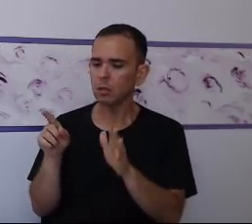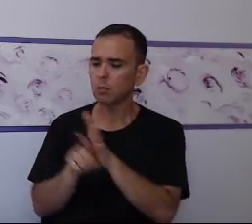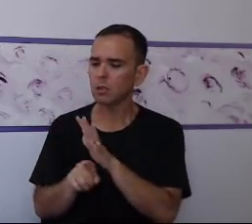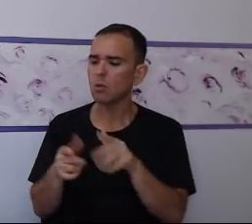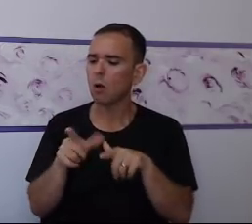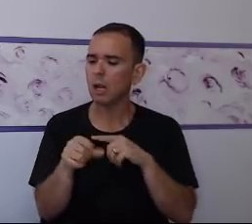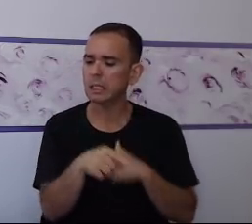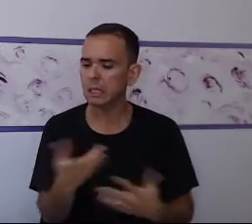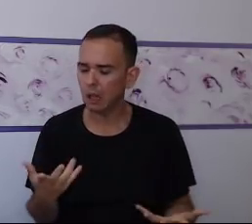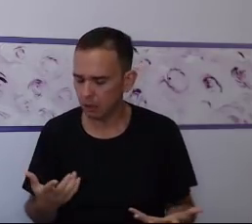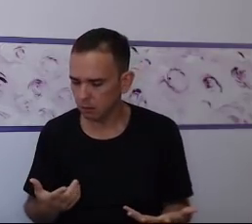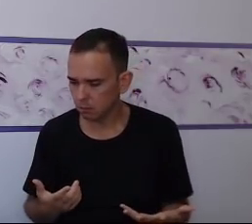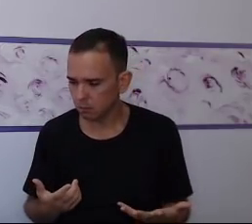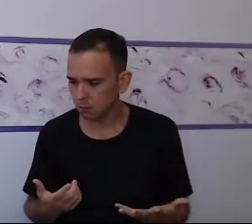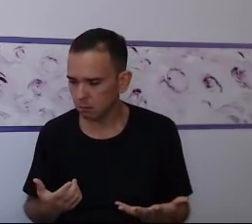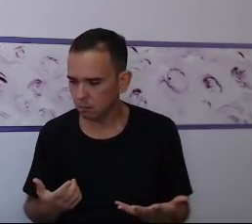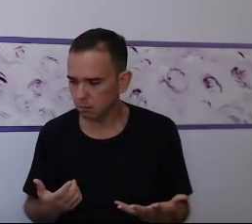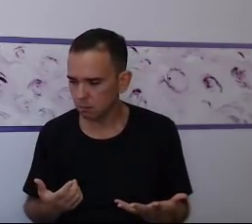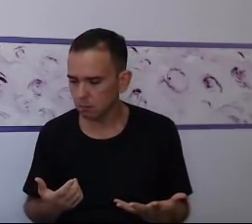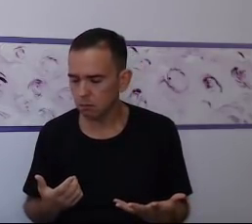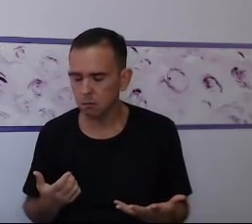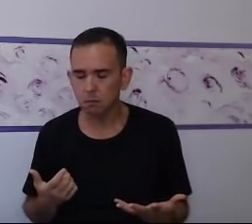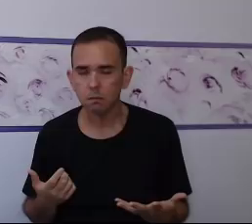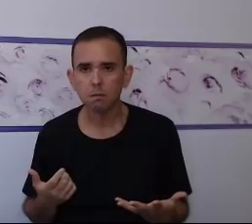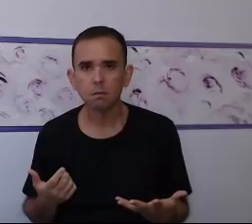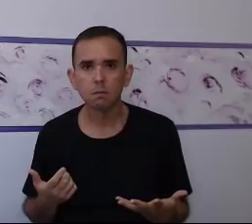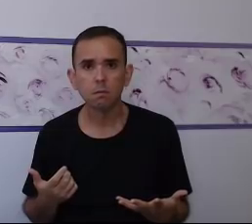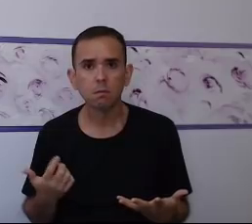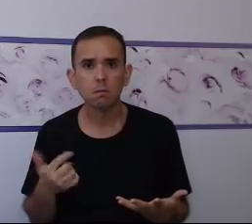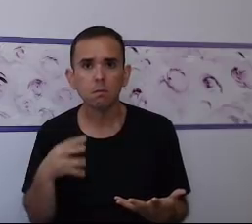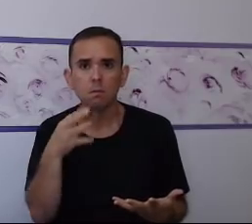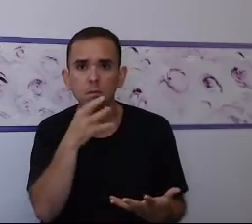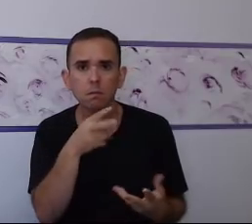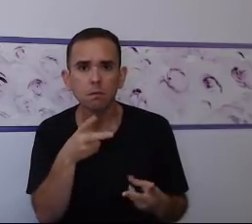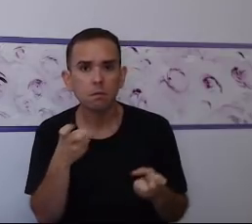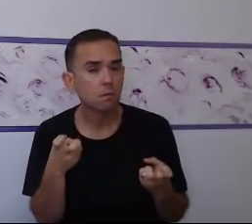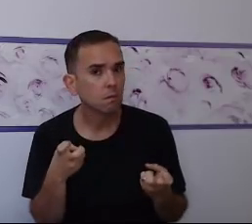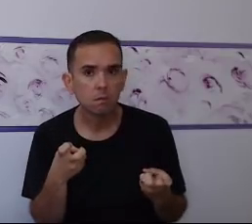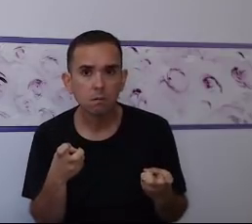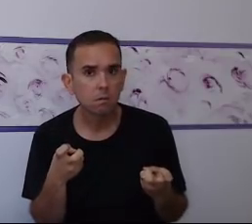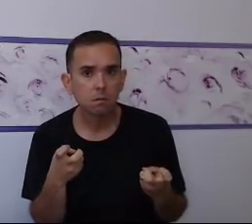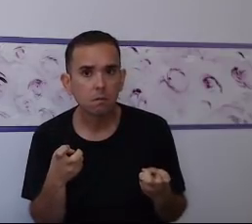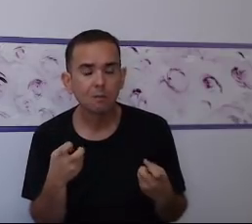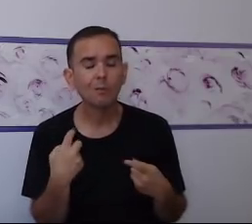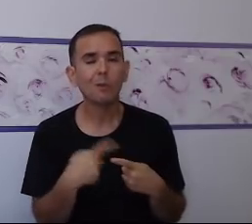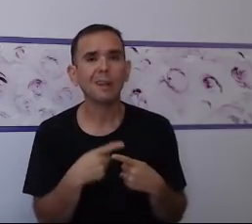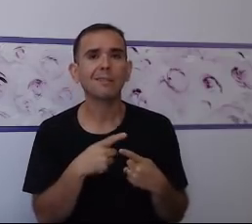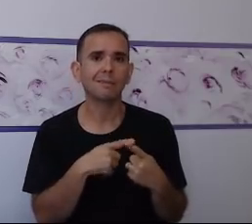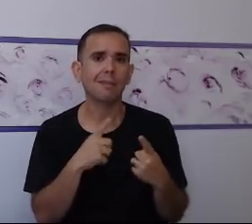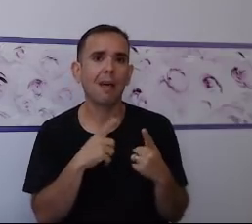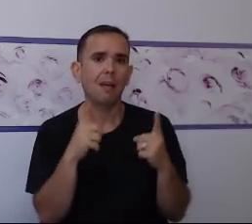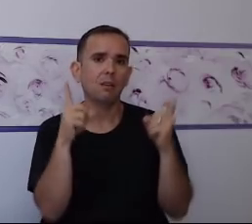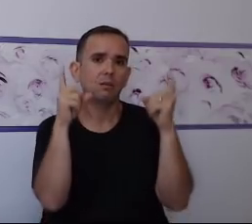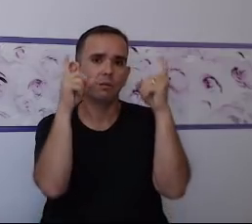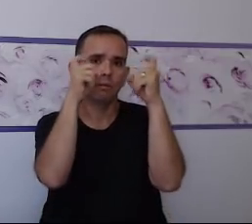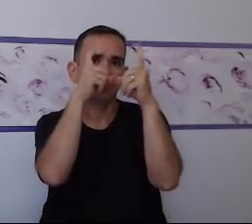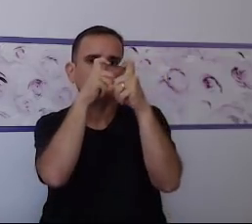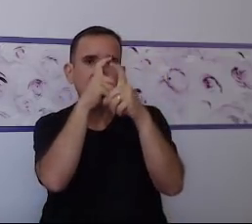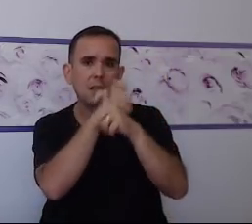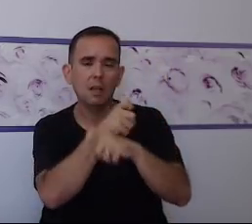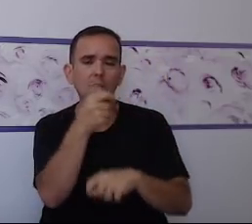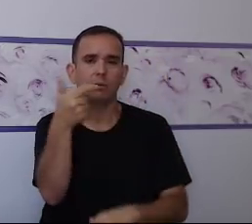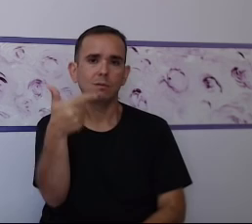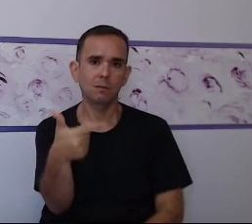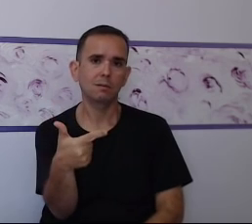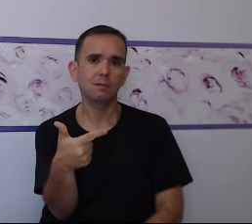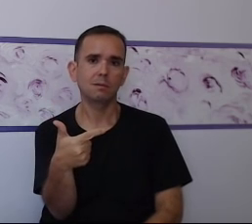essa? O A. E aí ele não tem a percepção do A. Por quê? Porque ele está com distúrbio, esse distúrbio secundário.